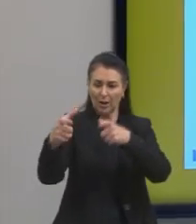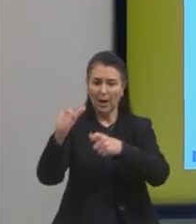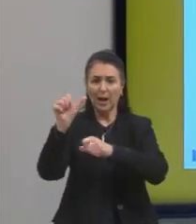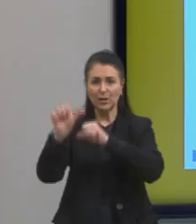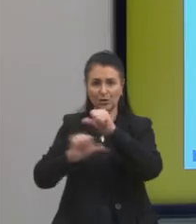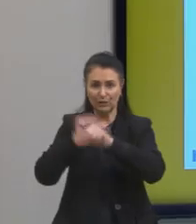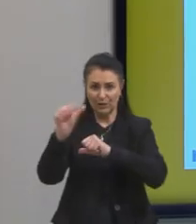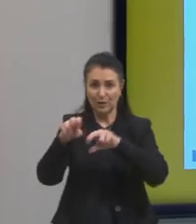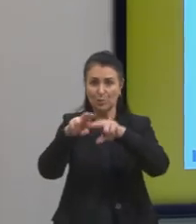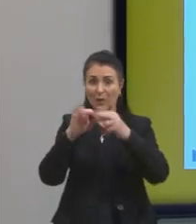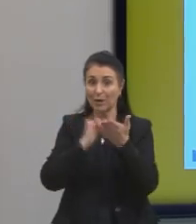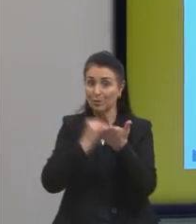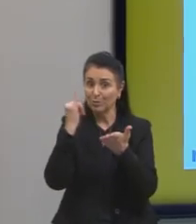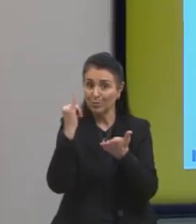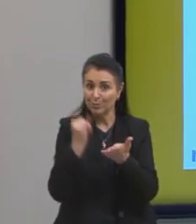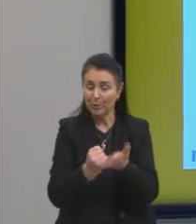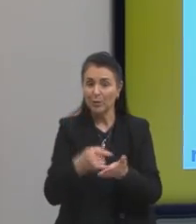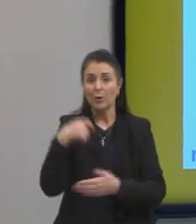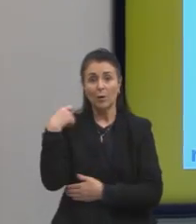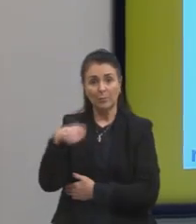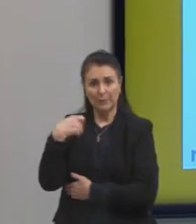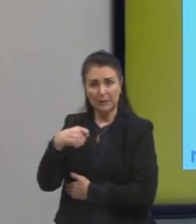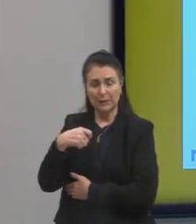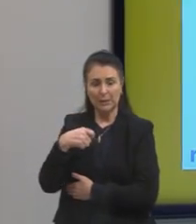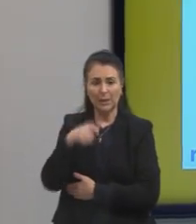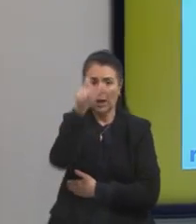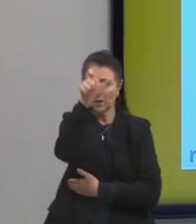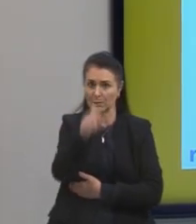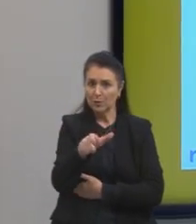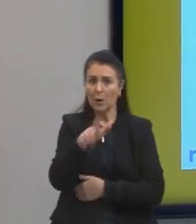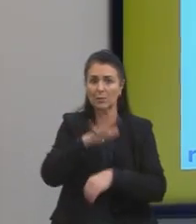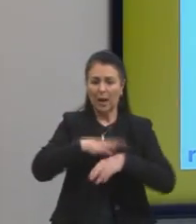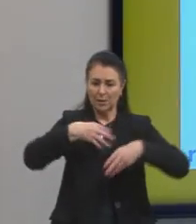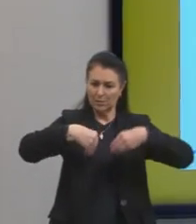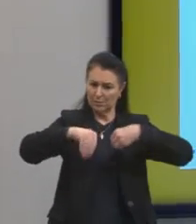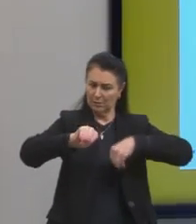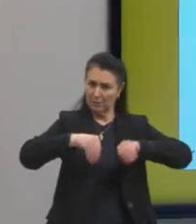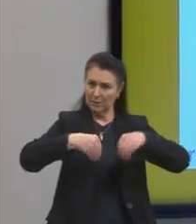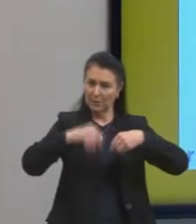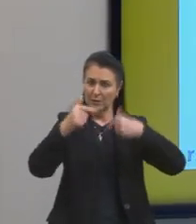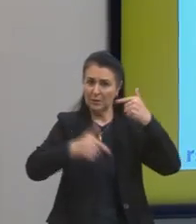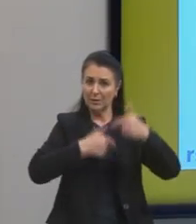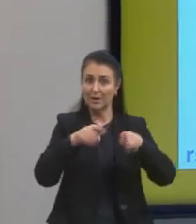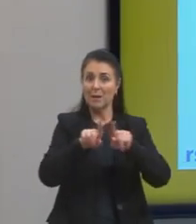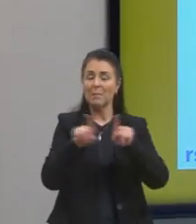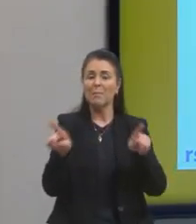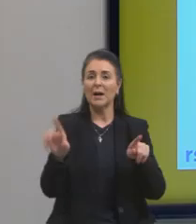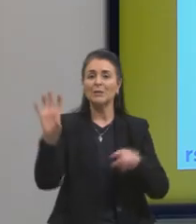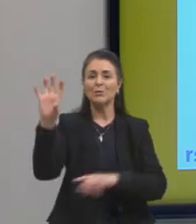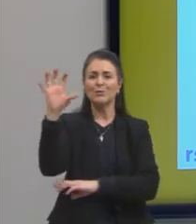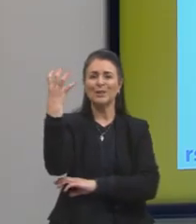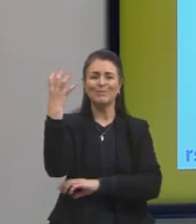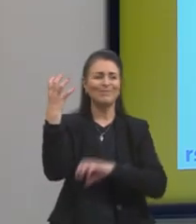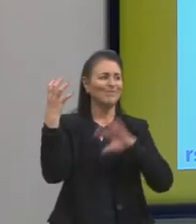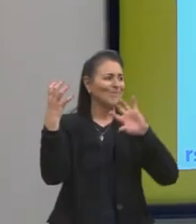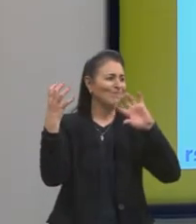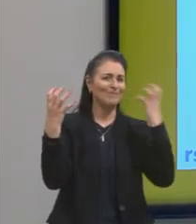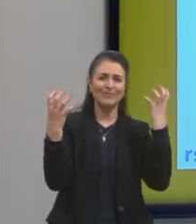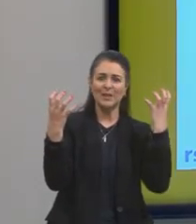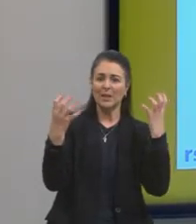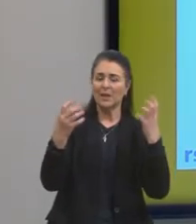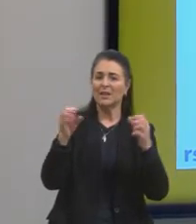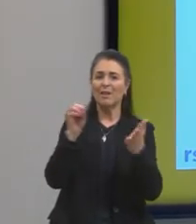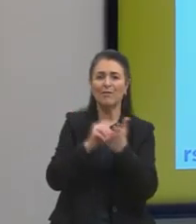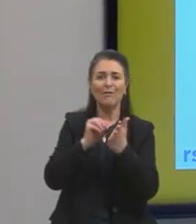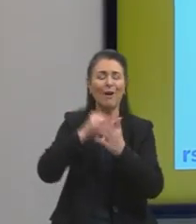benefícios fiscais não necessidade de trabalhadores flexíveis não mas sim o fenômeno do desemprego que